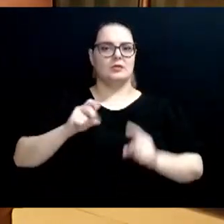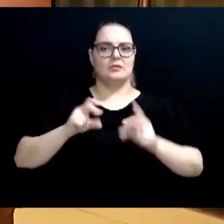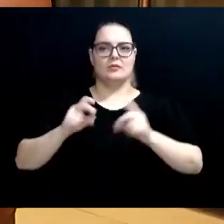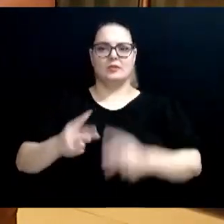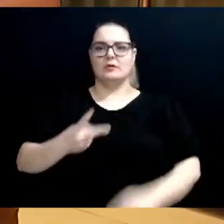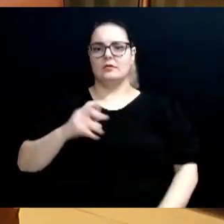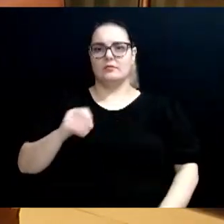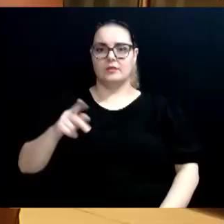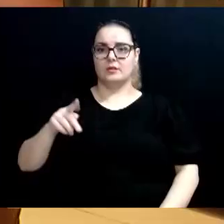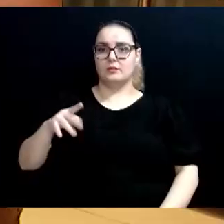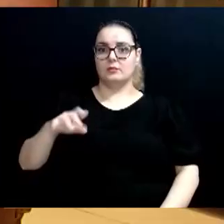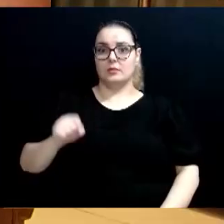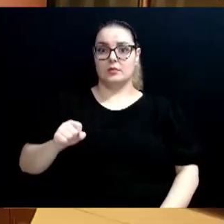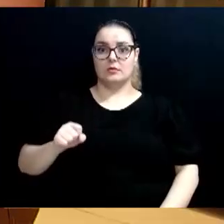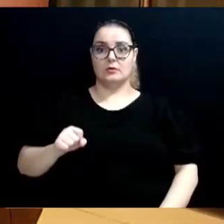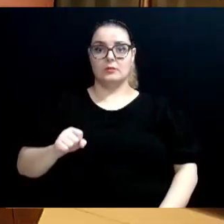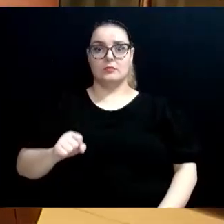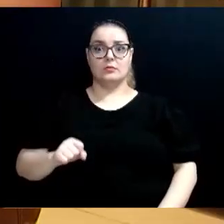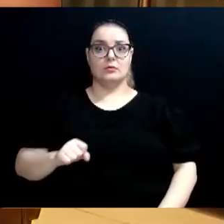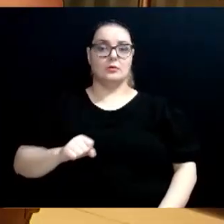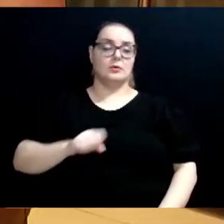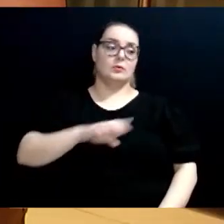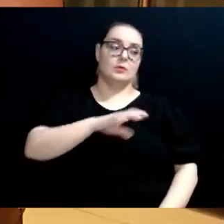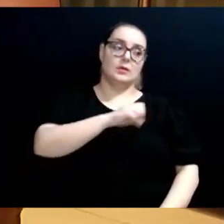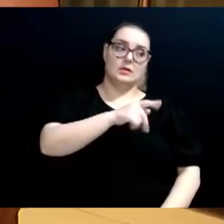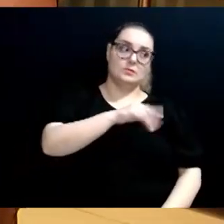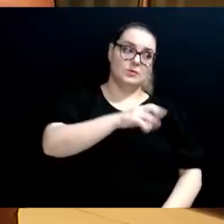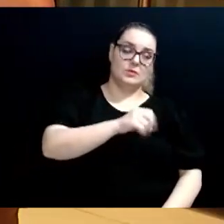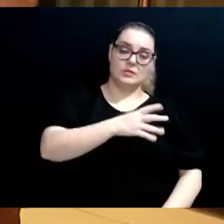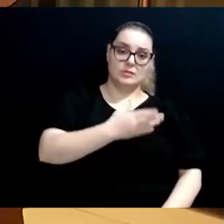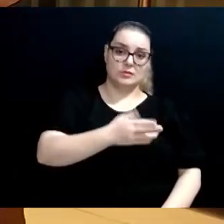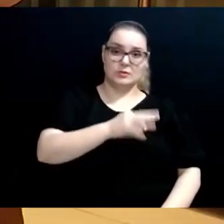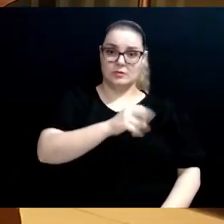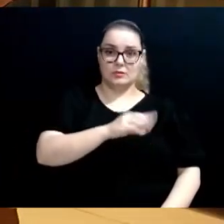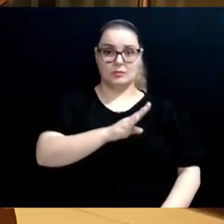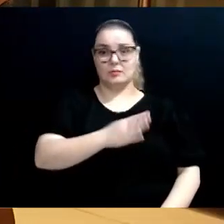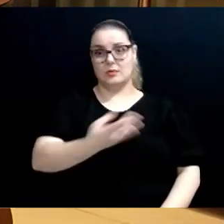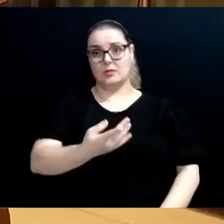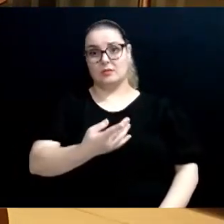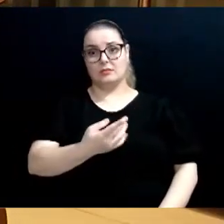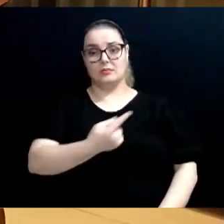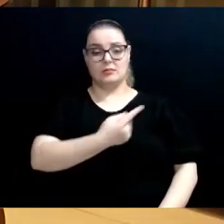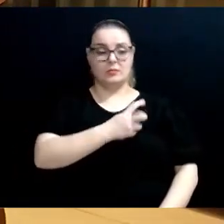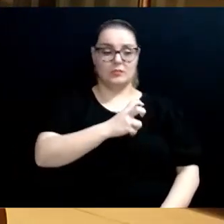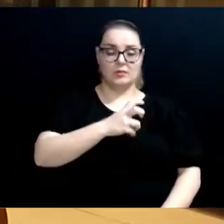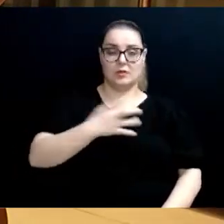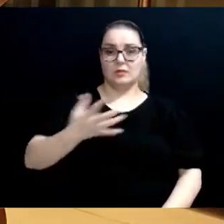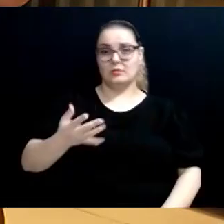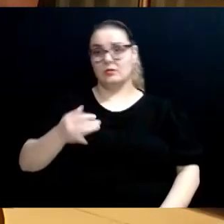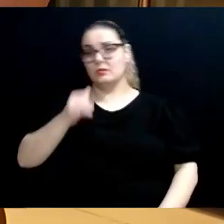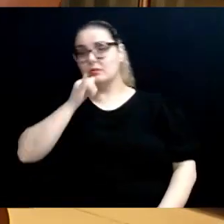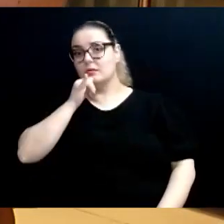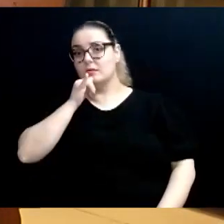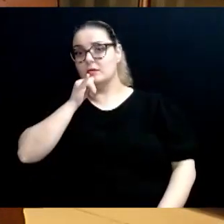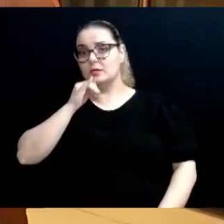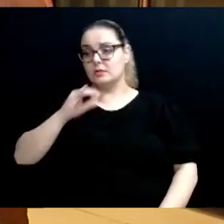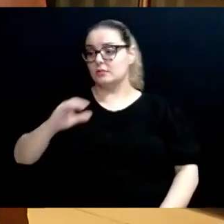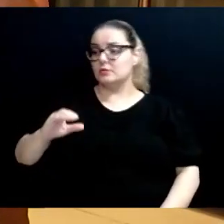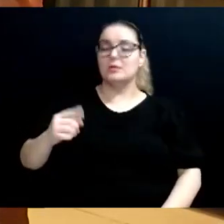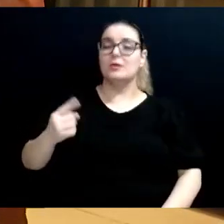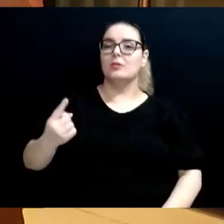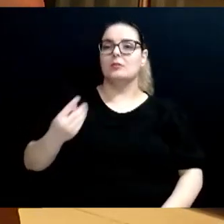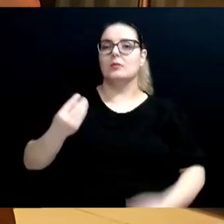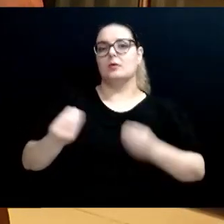que vende naquele mês umas 20 peças, e o expositor B vendeu 15 e o expositor